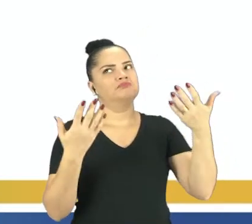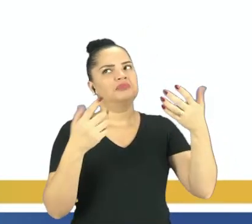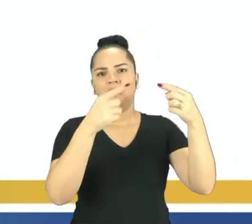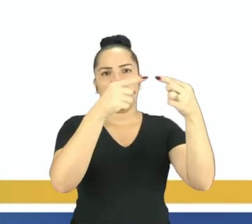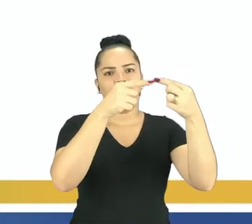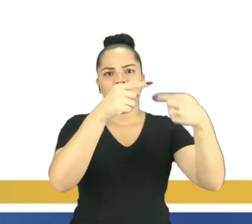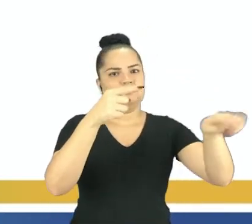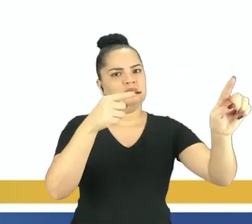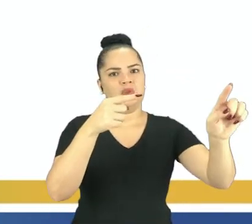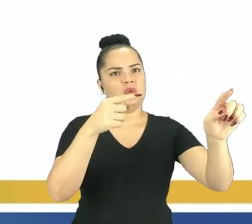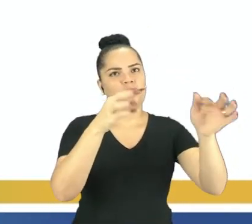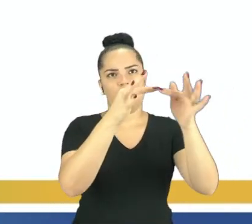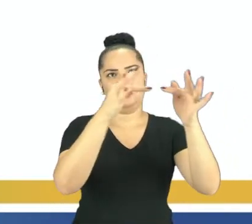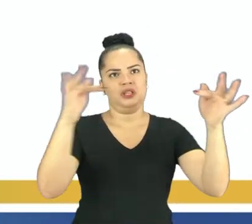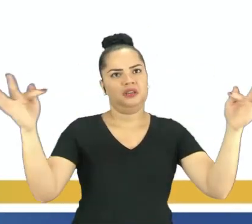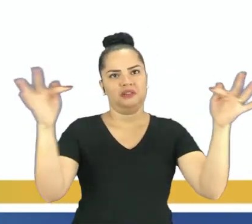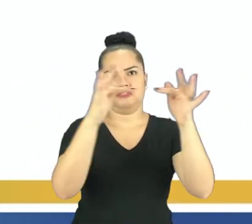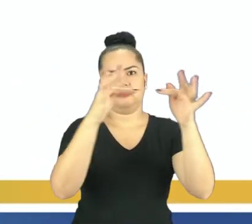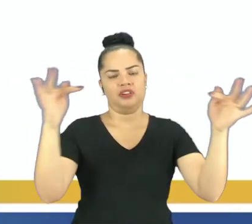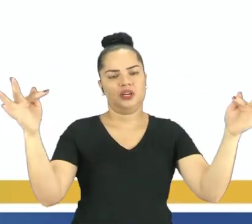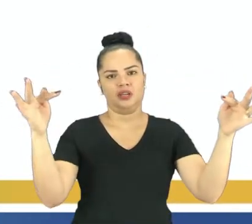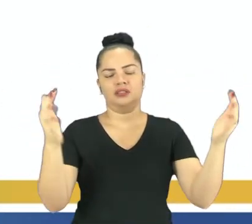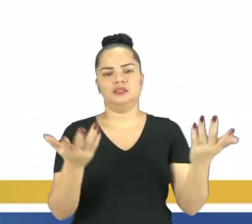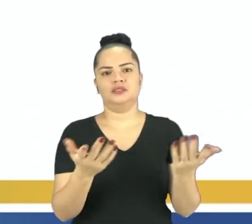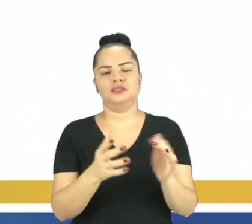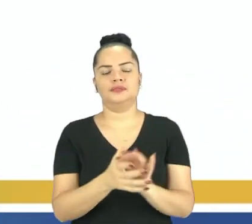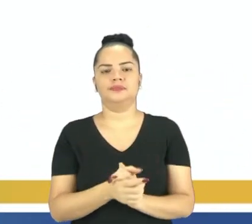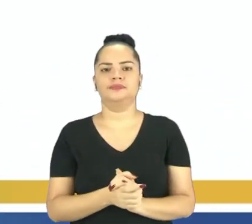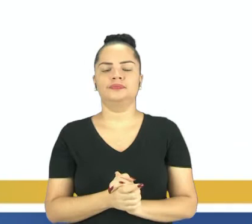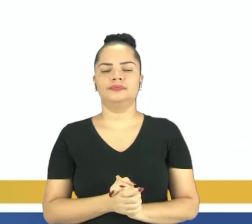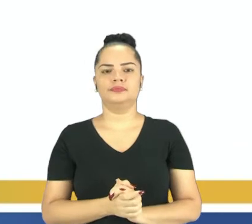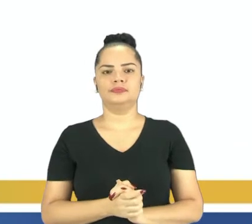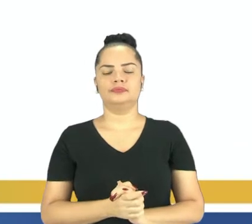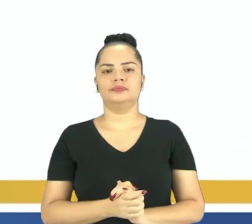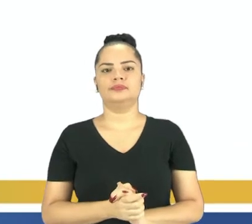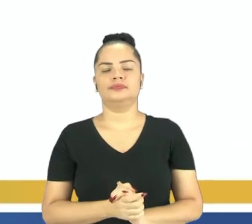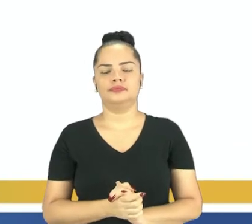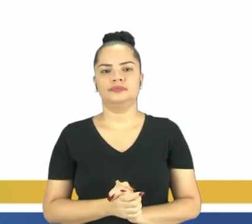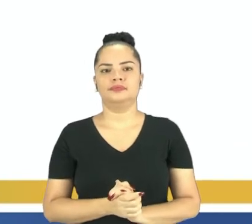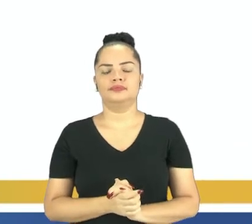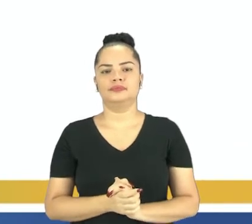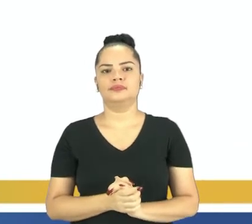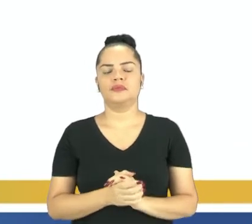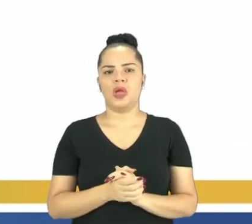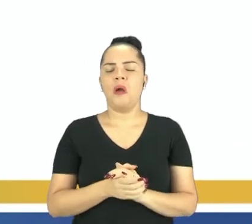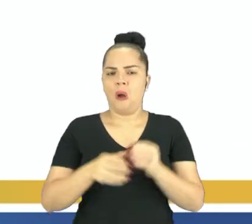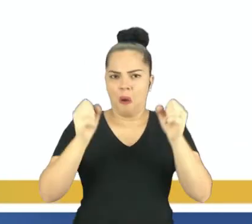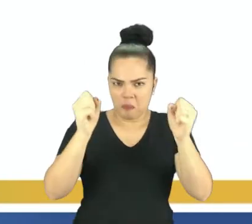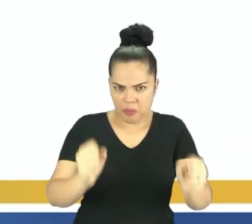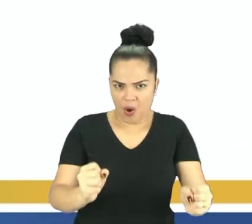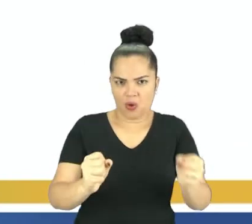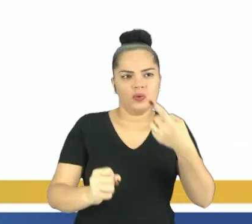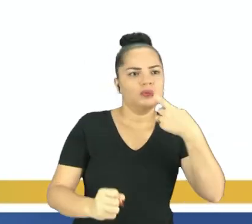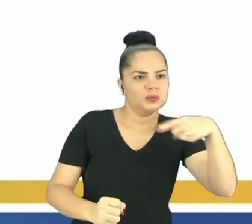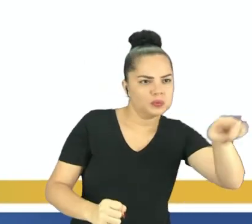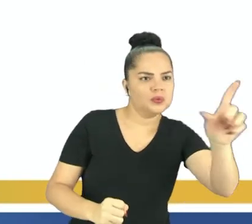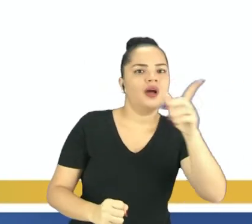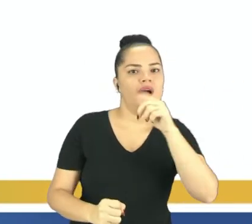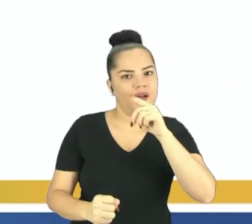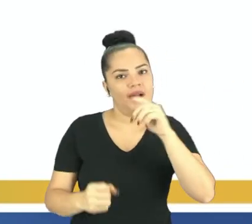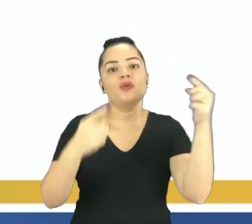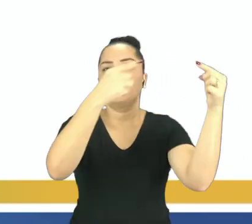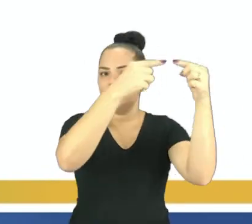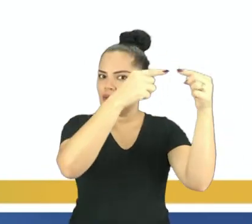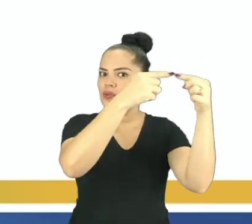frase correta para a letra A seria may I go drink water? Eu posso ir tomar água? E na letra